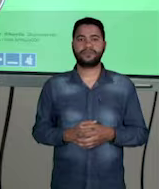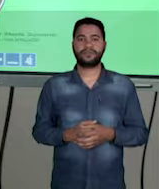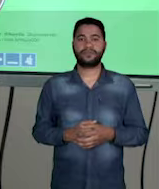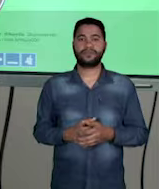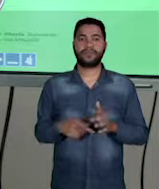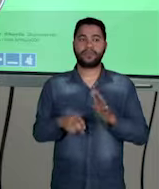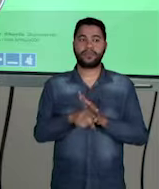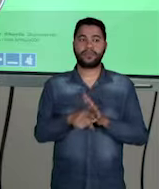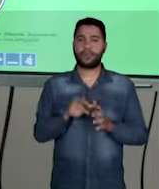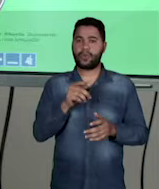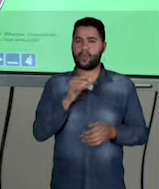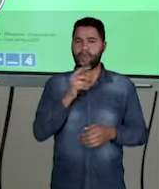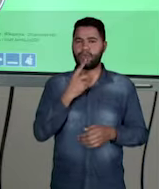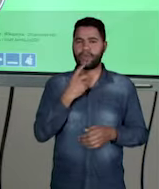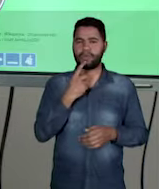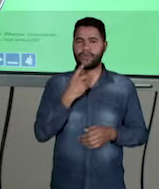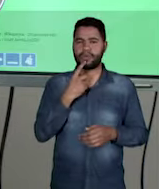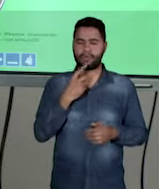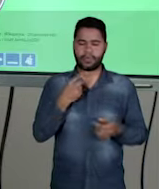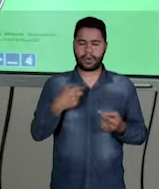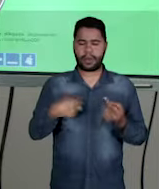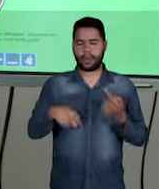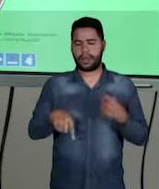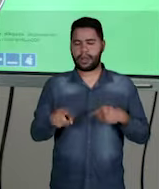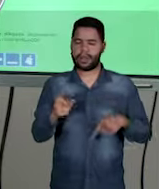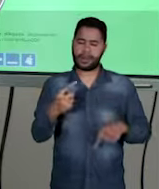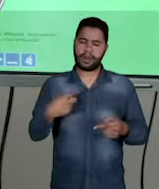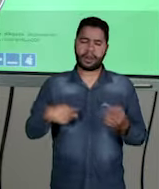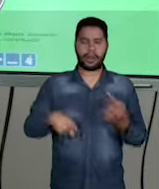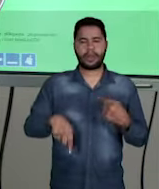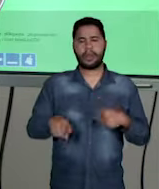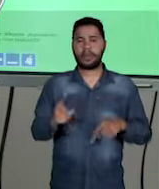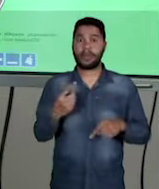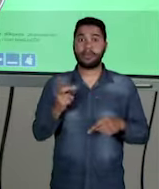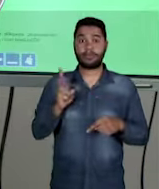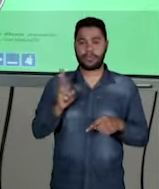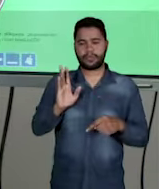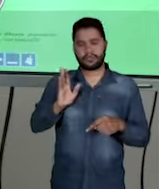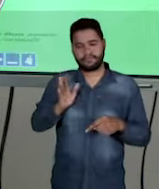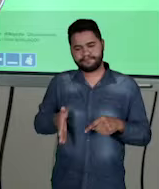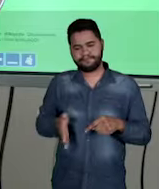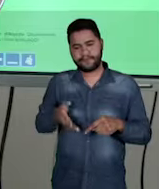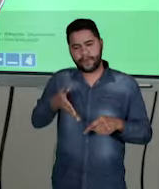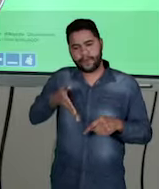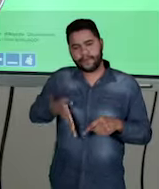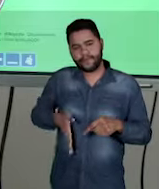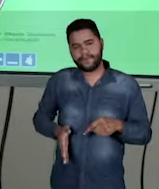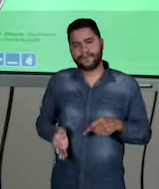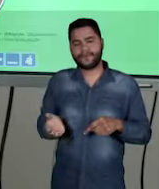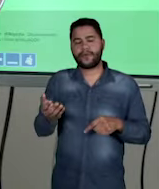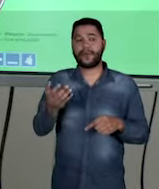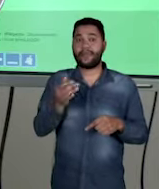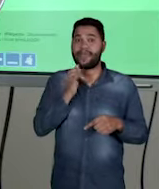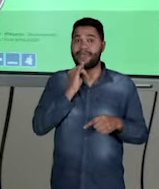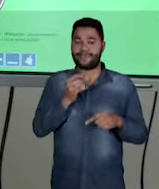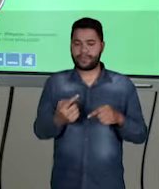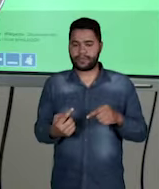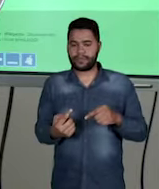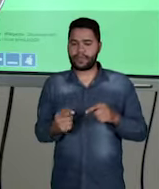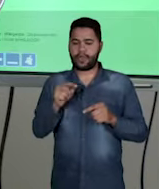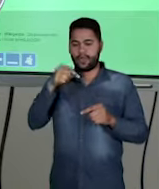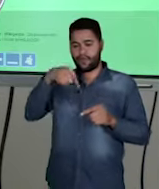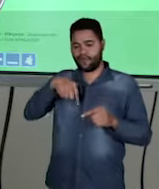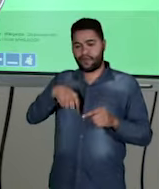fluxo que o sangue faz, né? Ele percorre, ele vai sempre num sentido. Para que o sangue não volte, a veia tem